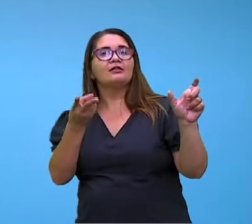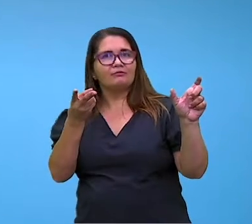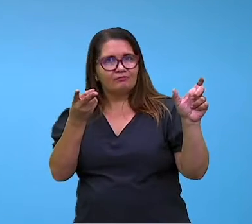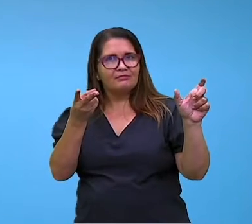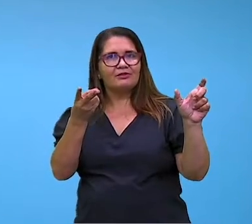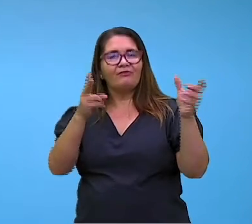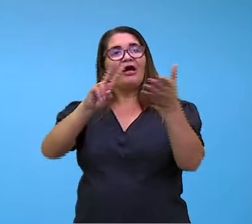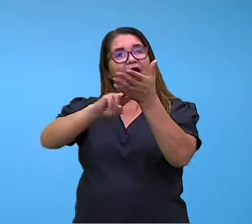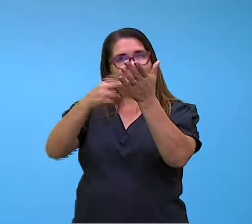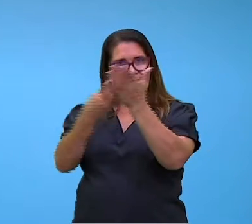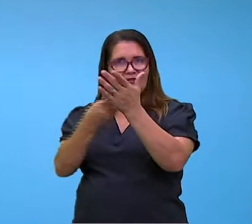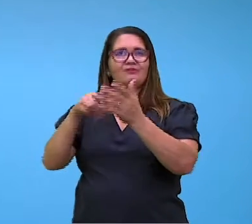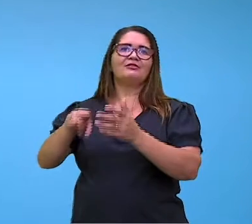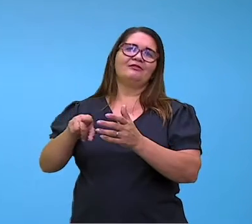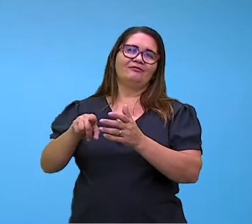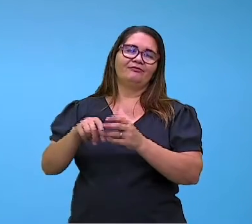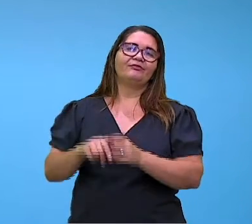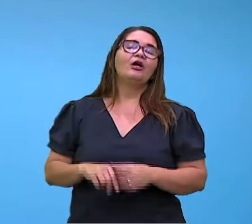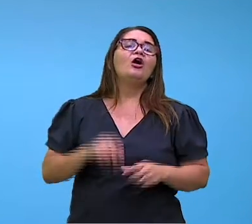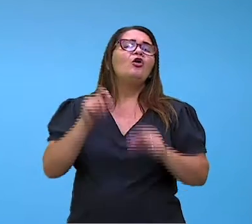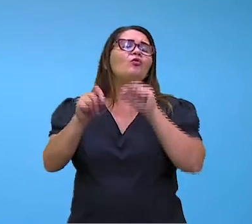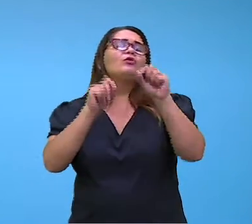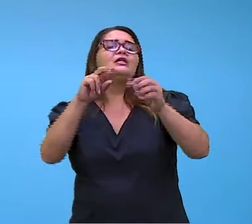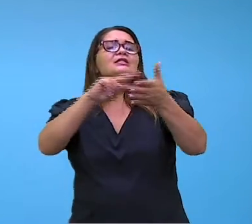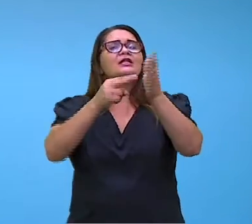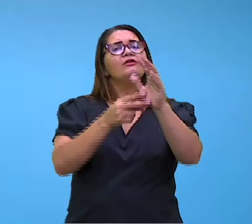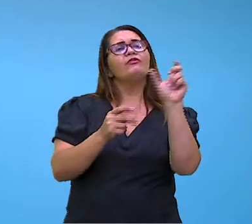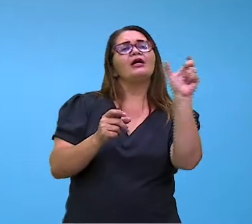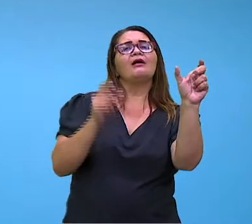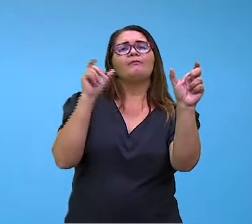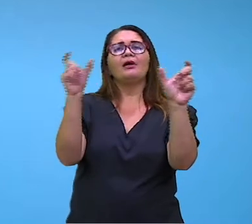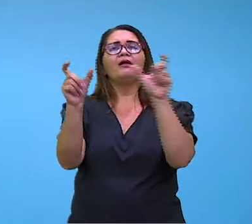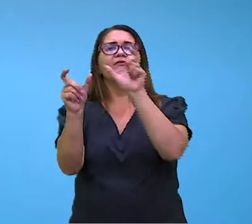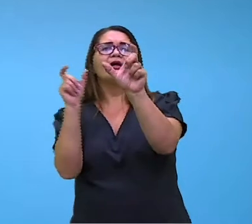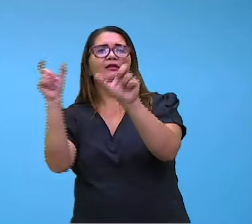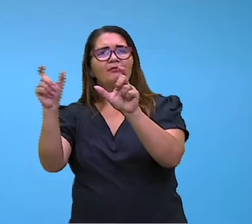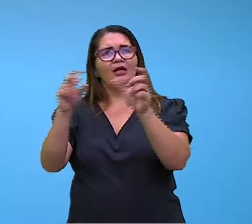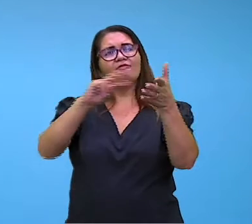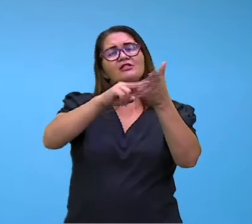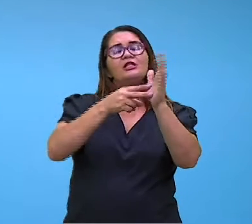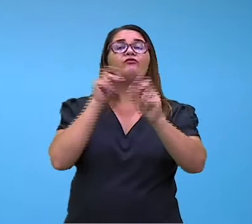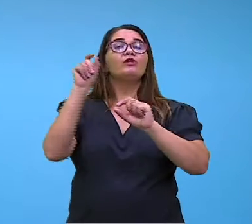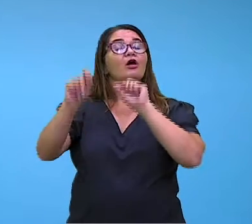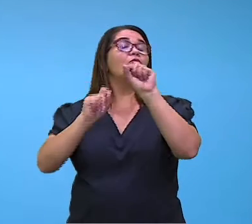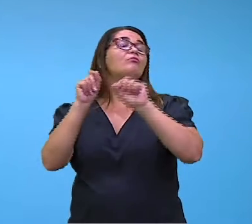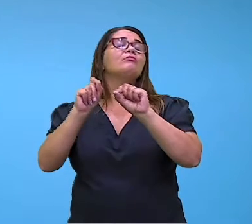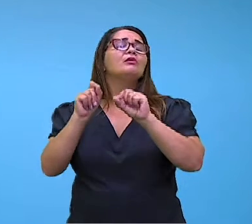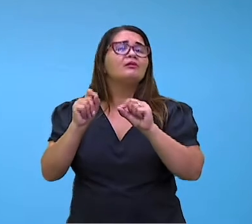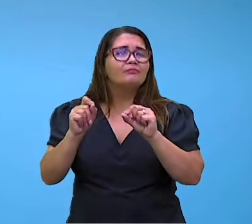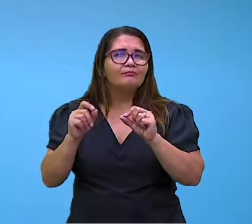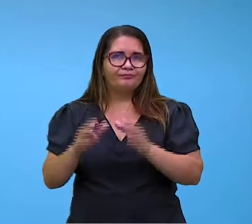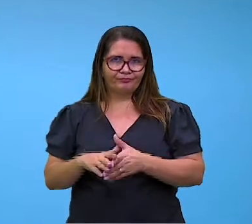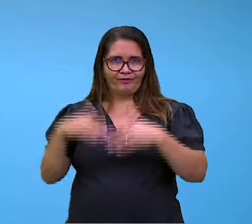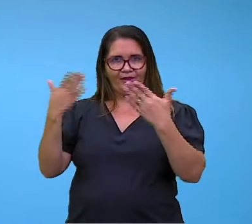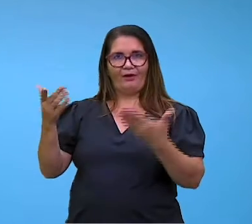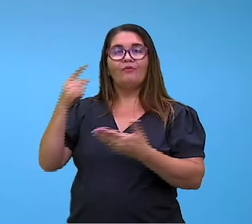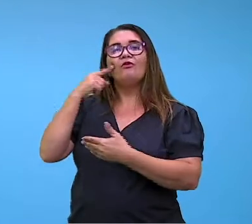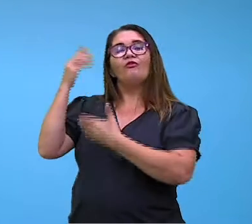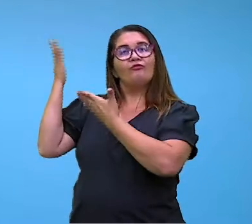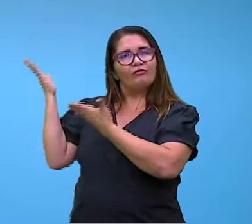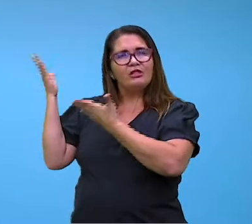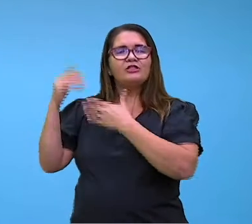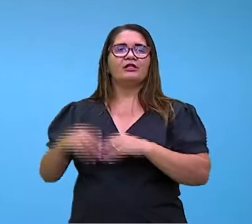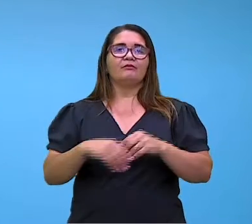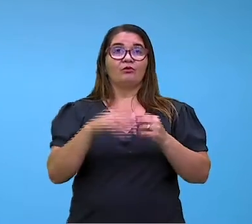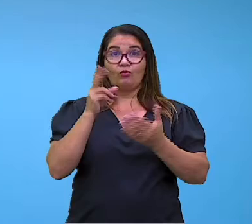vamos lá. A pergunta fala assim. Based on the text, what kind of relationship